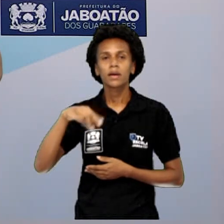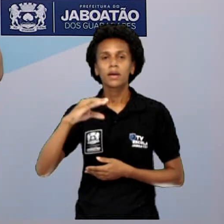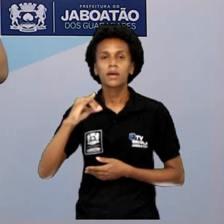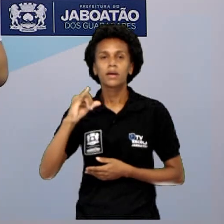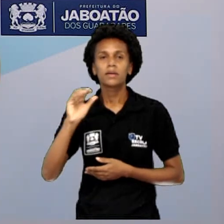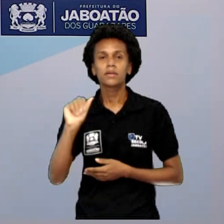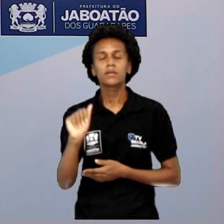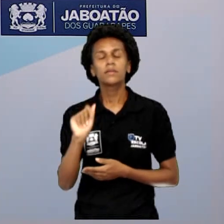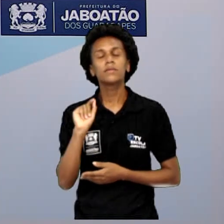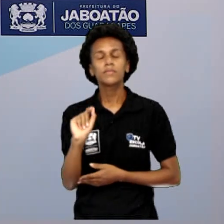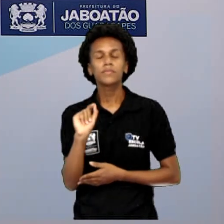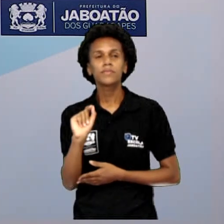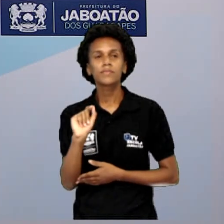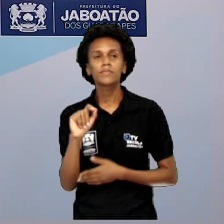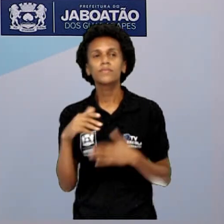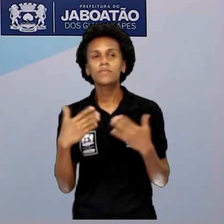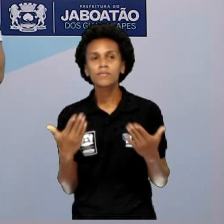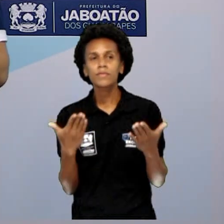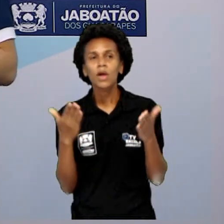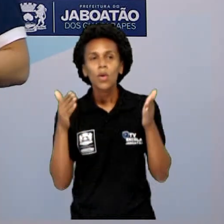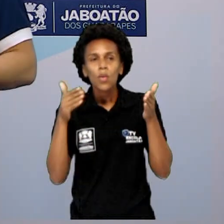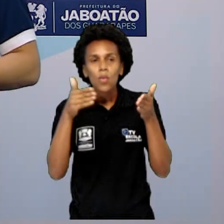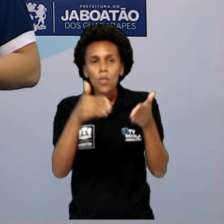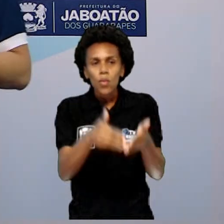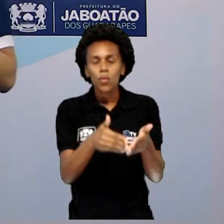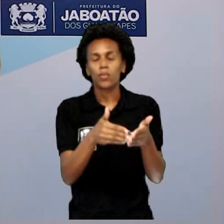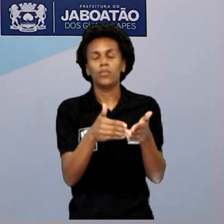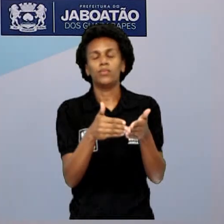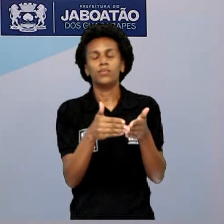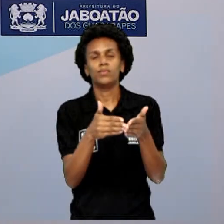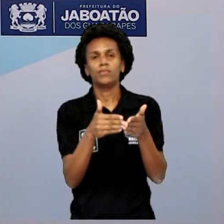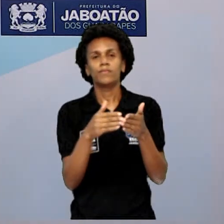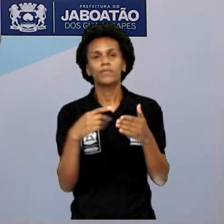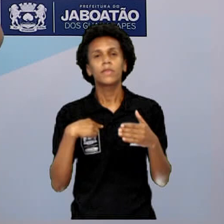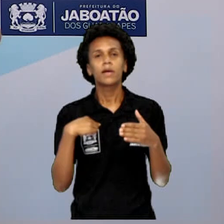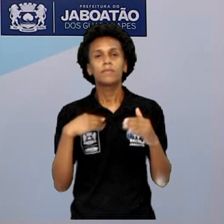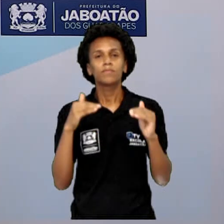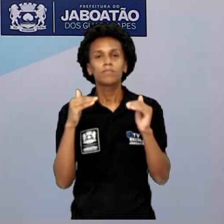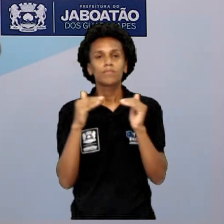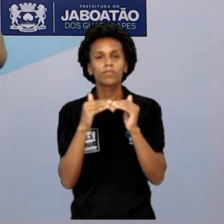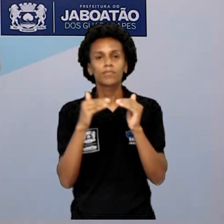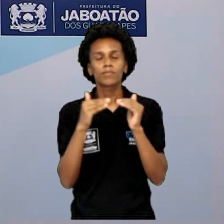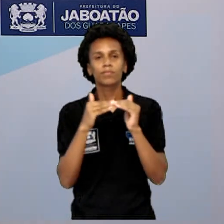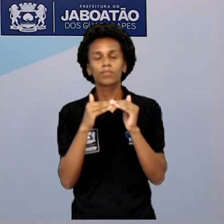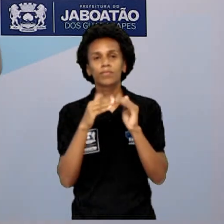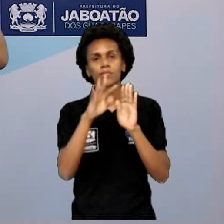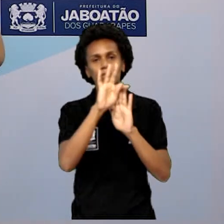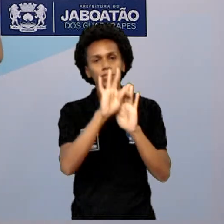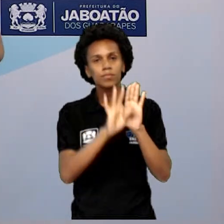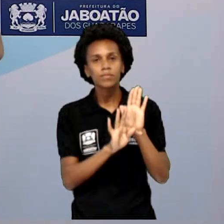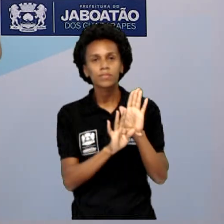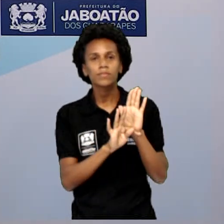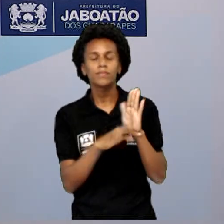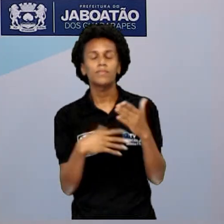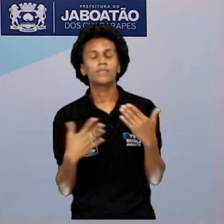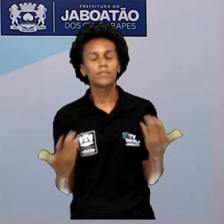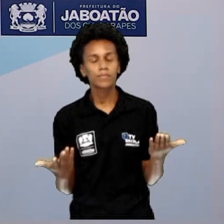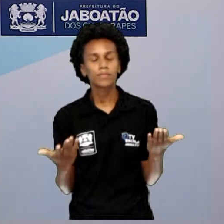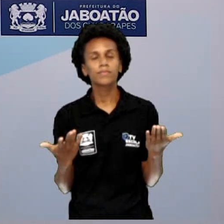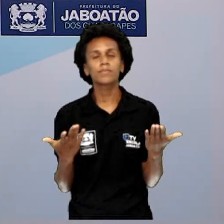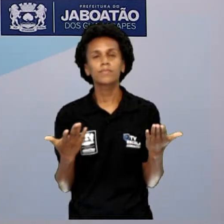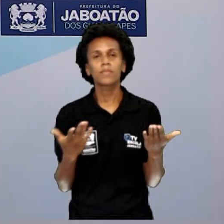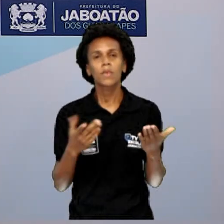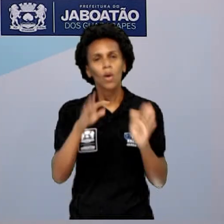estabelecida dentro do texto. Então, um texto que começa falando que era uma bela noite e, de repente, sem motivo algum, sem nenhum